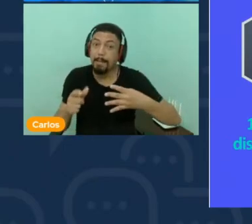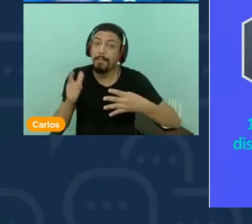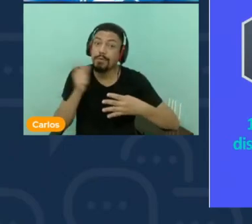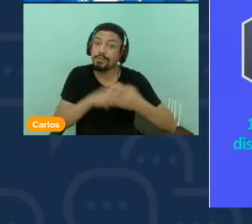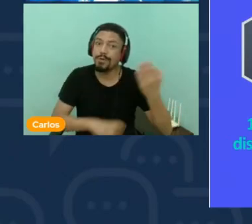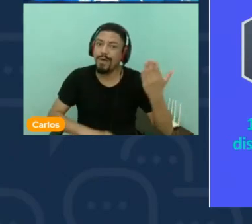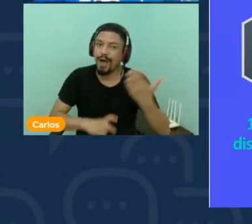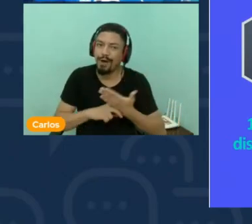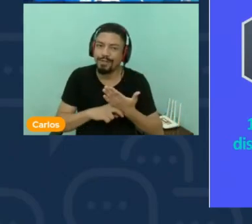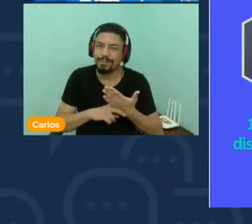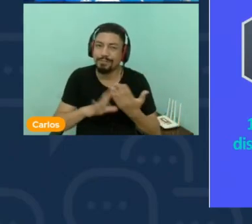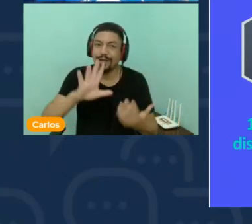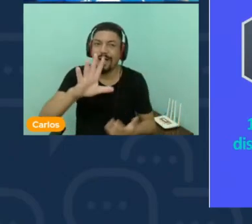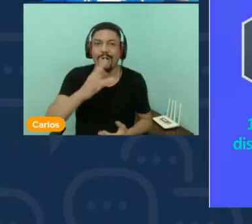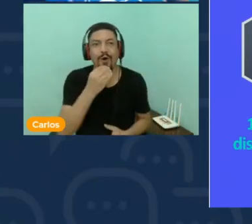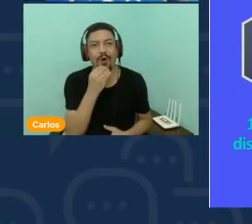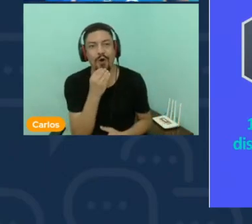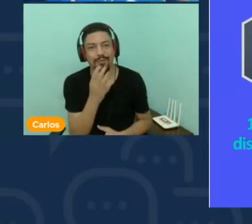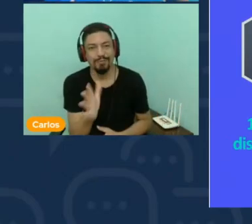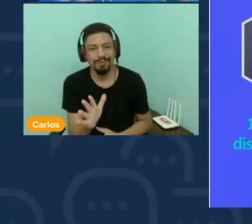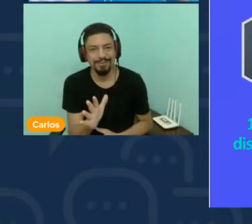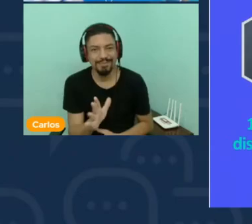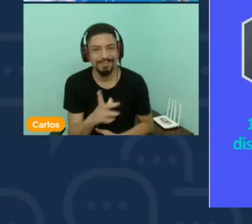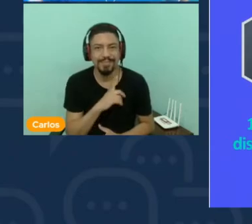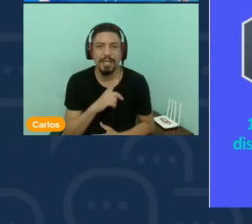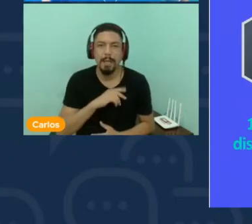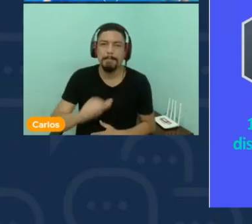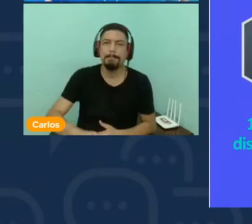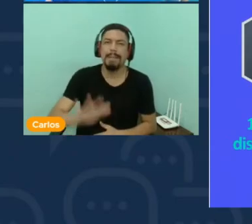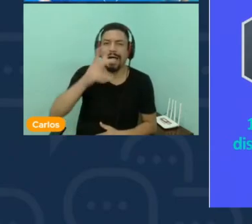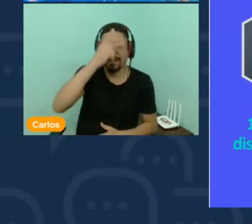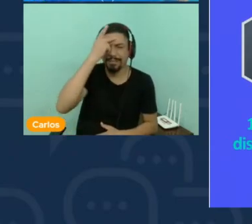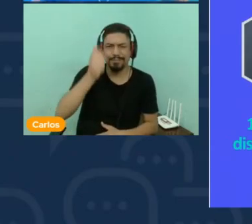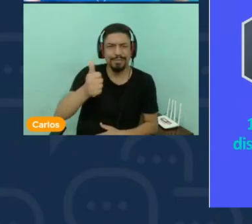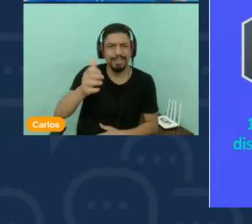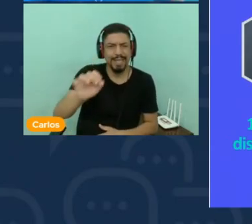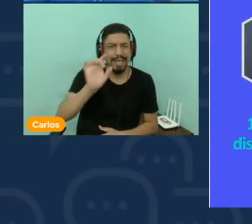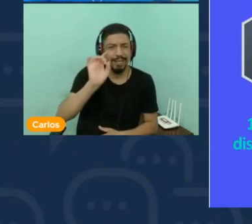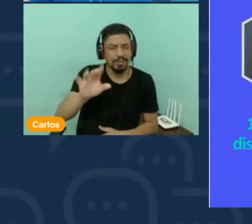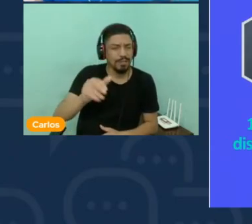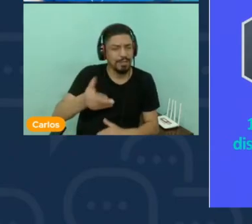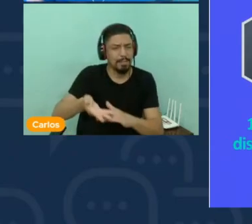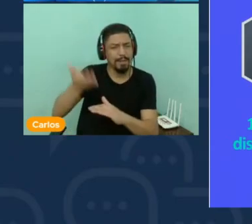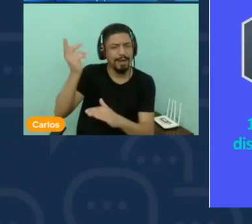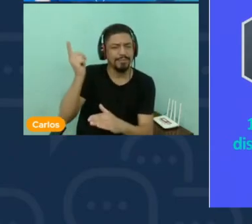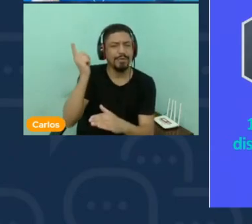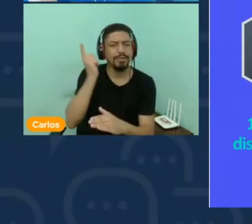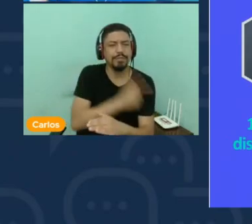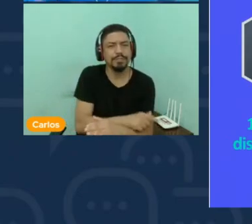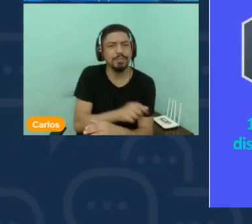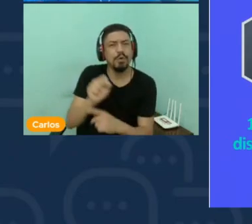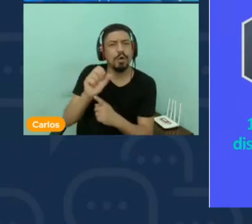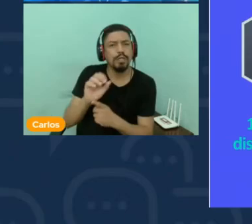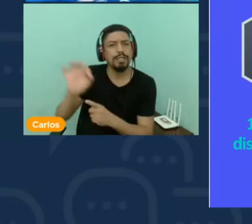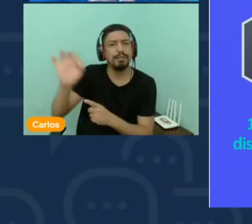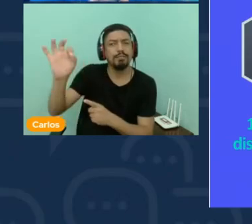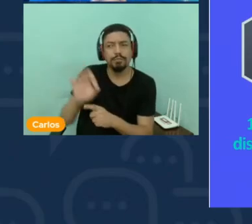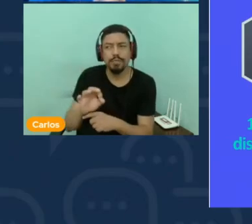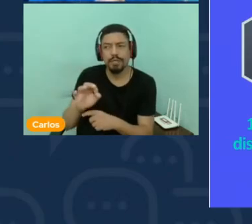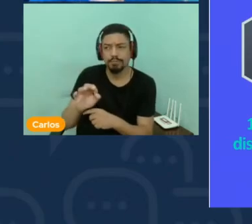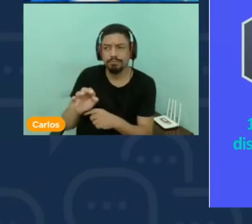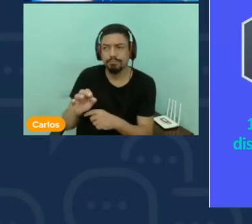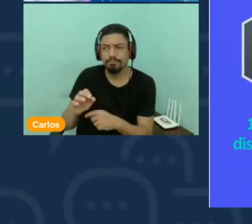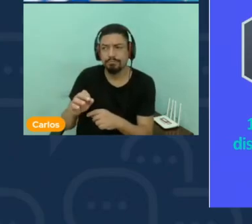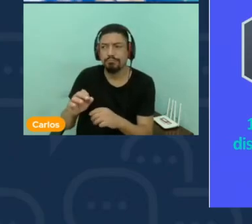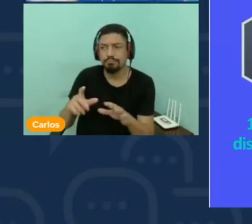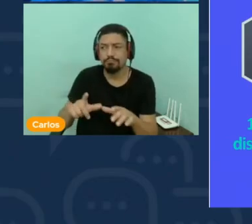voucher. Aí, obviamente, vão ter mais de 10 pessoas que vão fazer esses 4